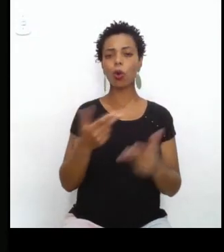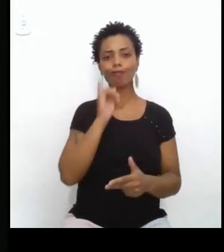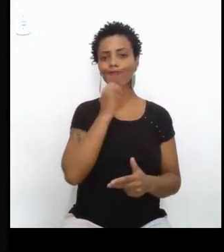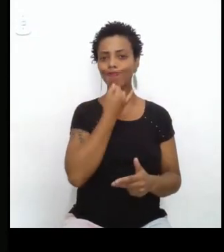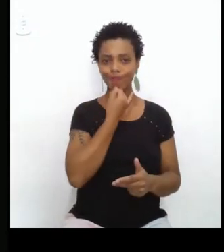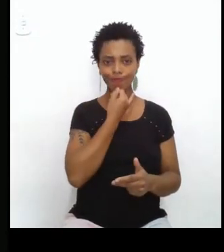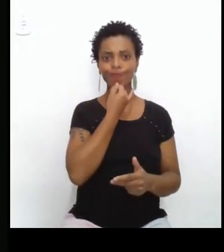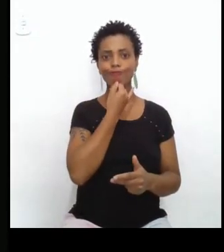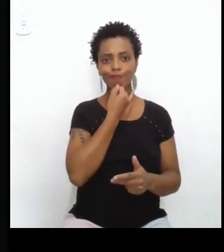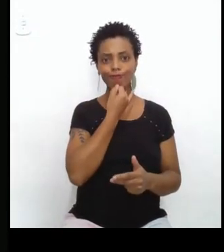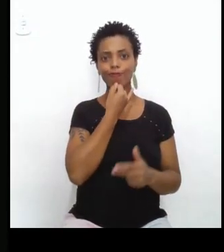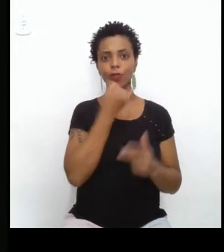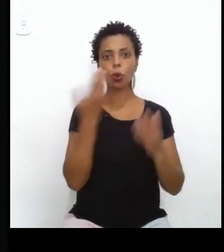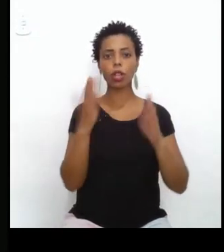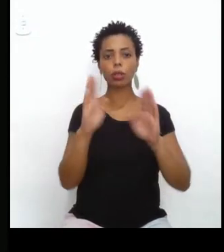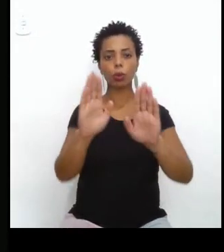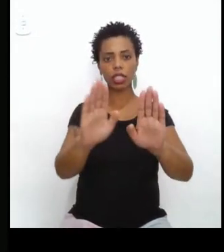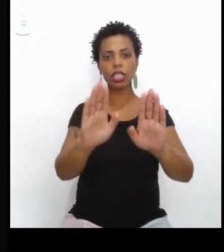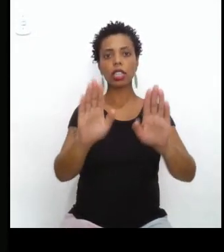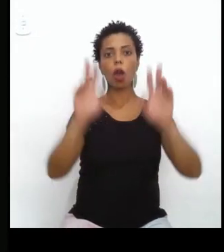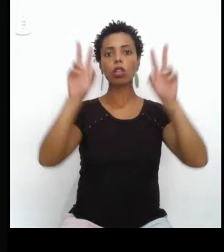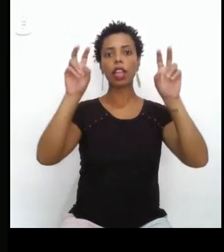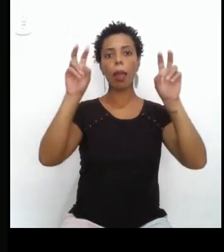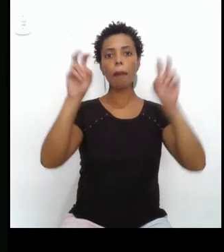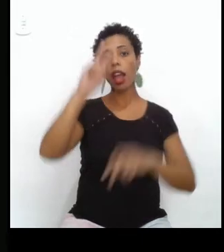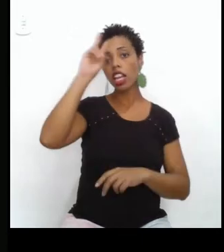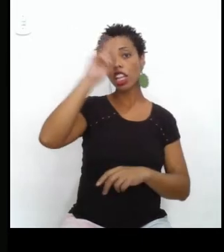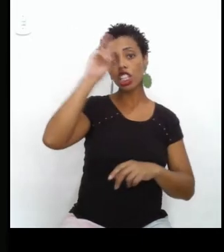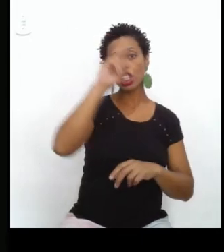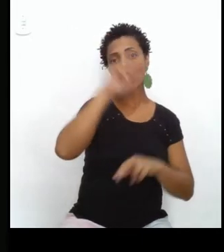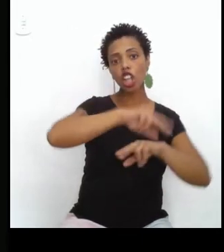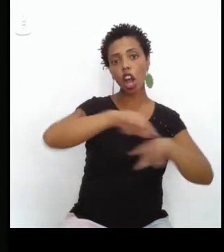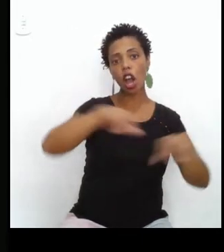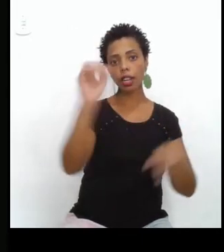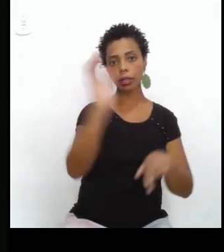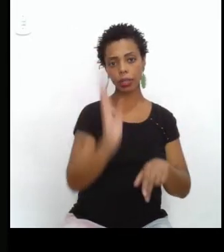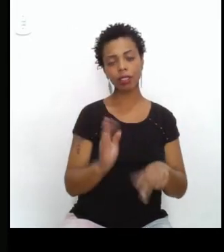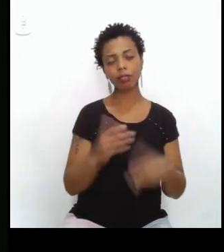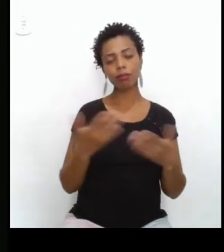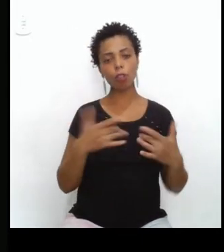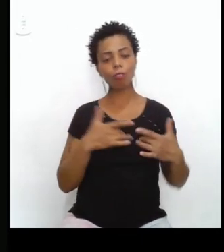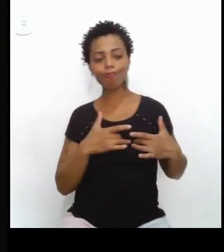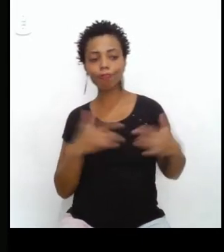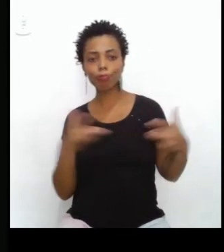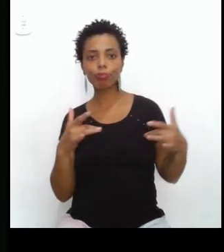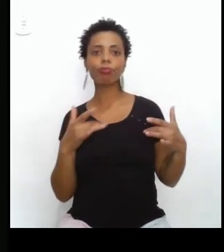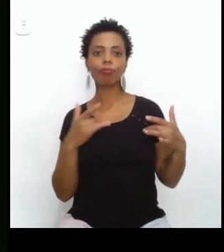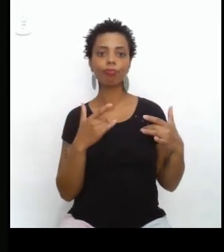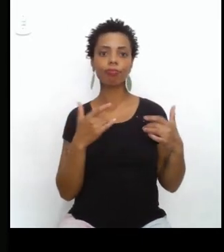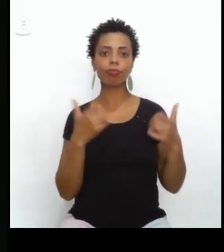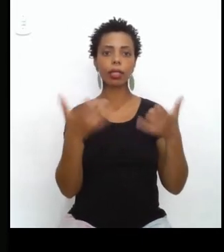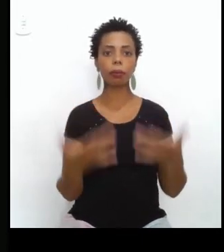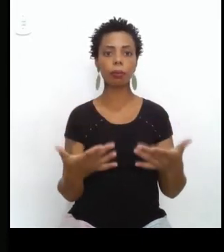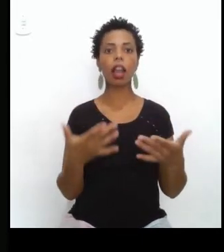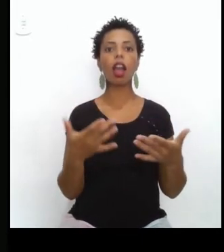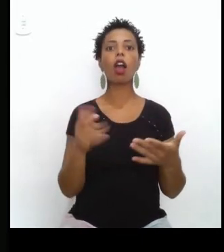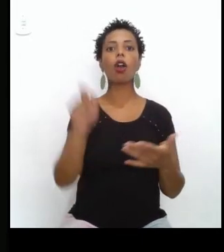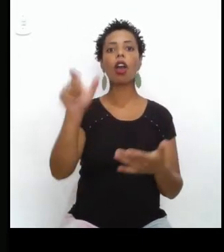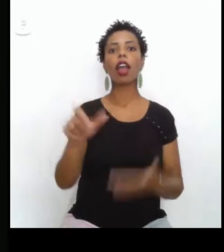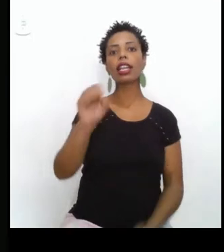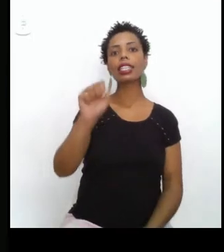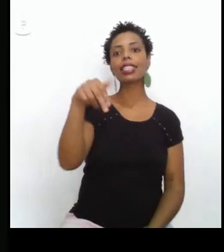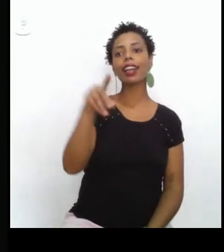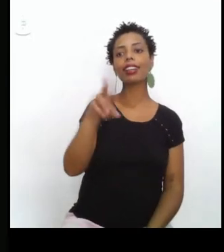posição de histórias brasileiras E aí eu deixo minha solidariedade aqui é para com a Sandra Benites